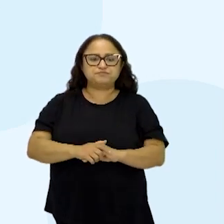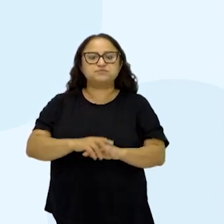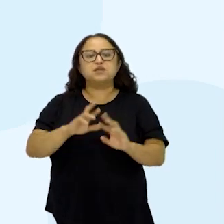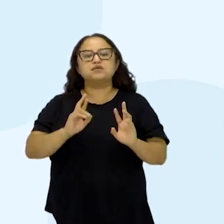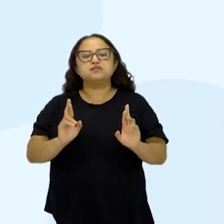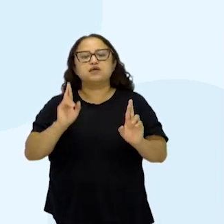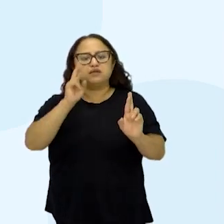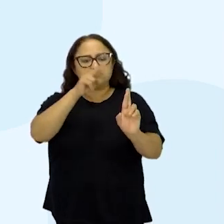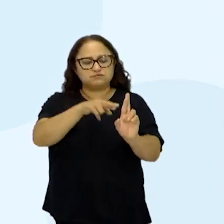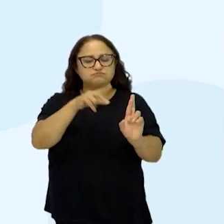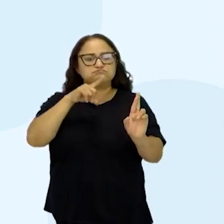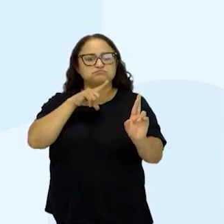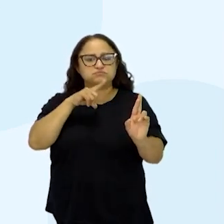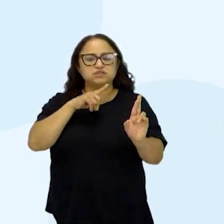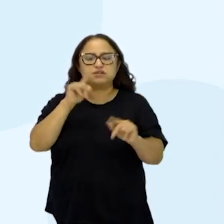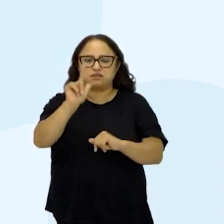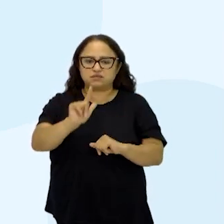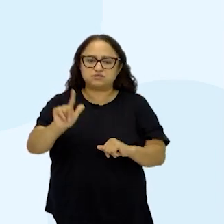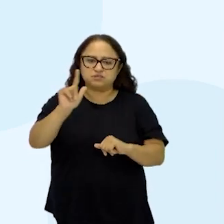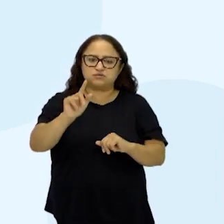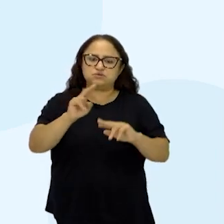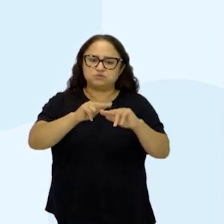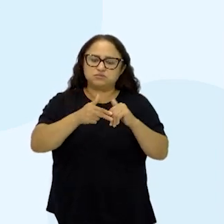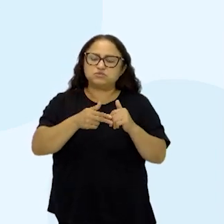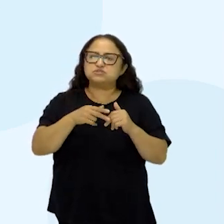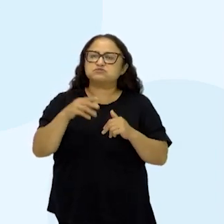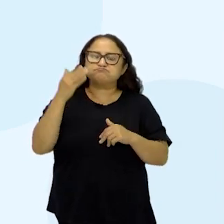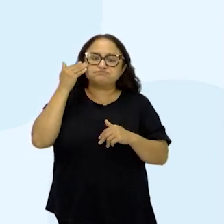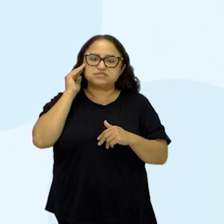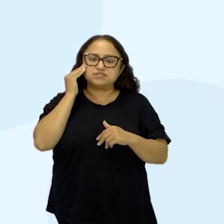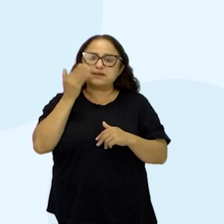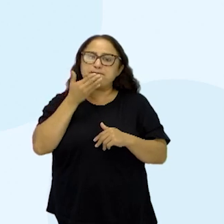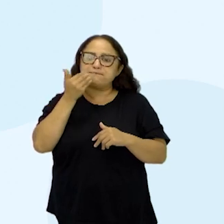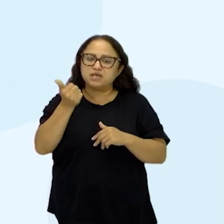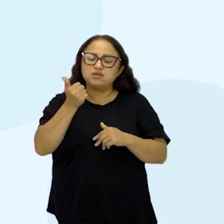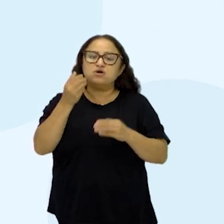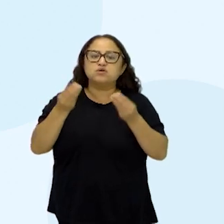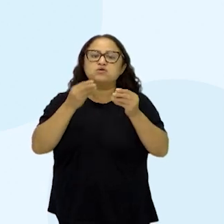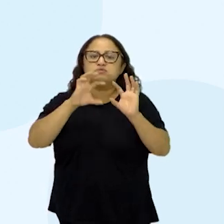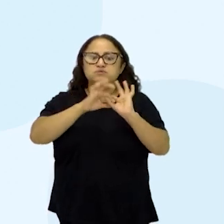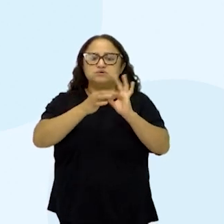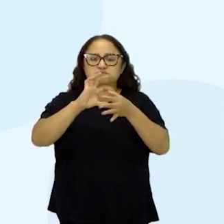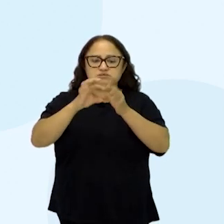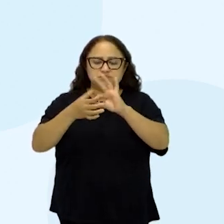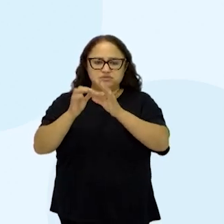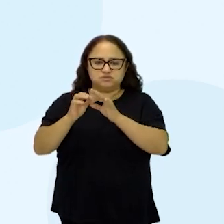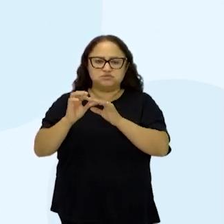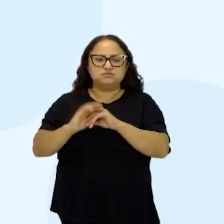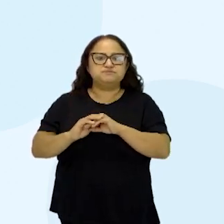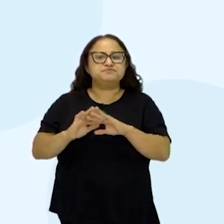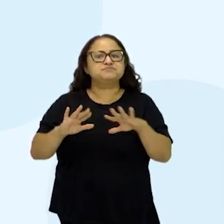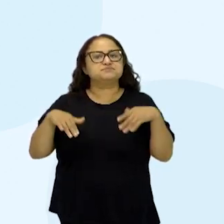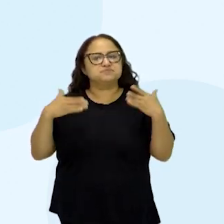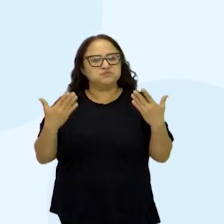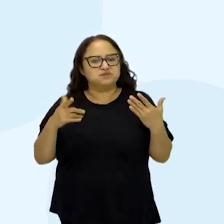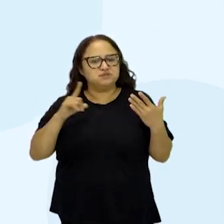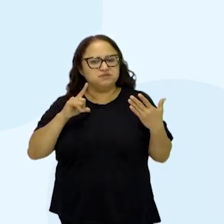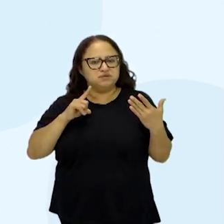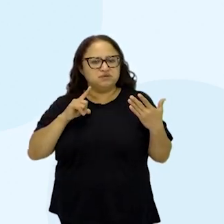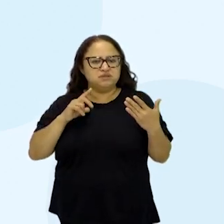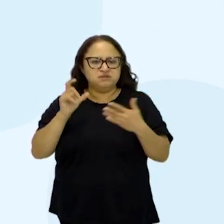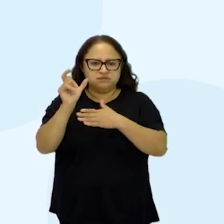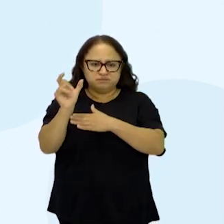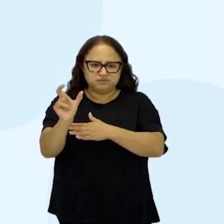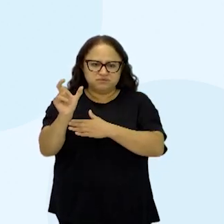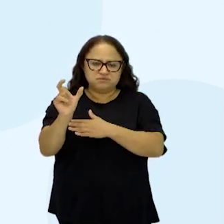na literatura, gente. Por isso que eu estou falando tanto, para que vocês entendam um pouquinho mais o contexto. E eu tenho, não vou falar dessas palavras,